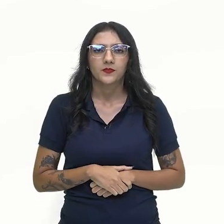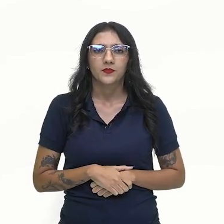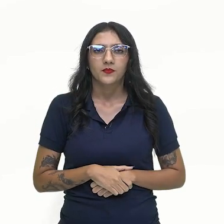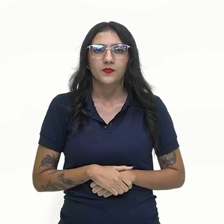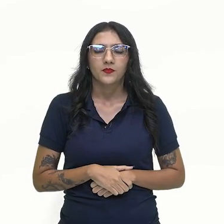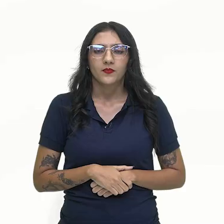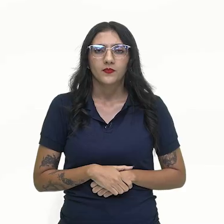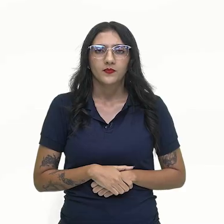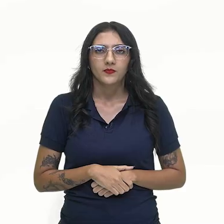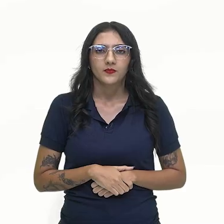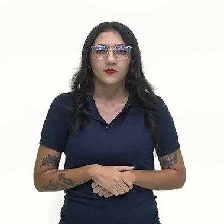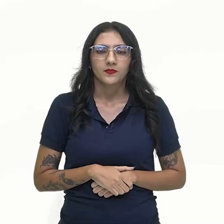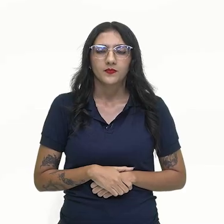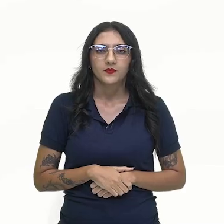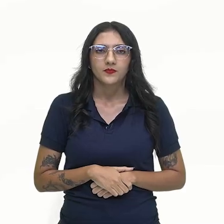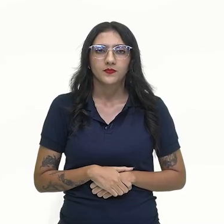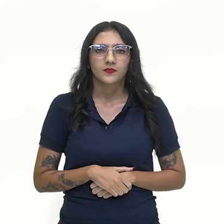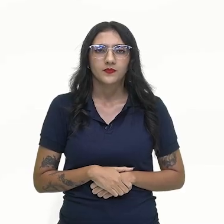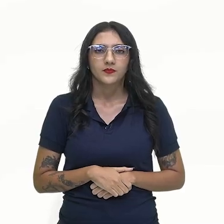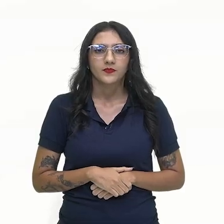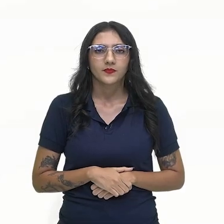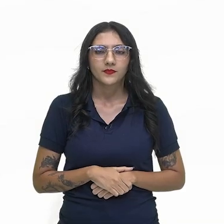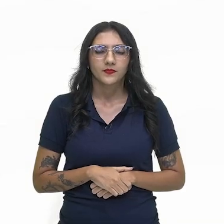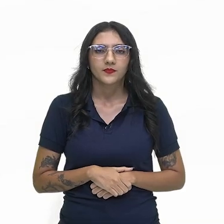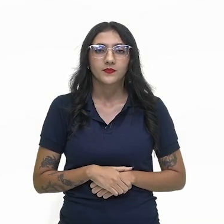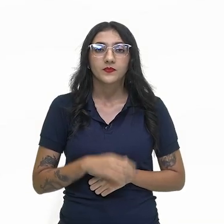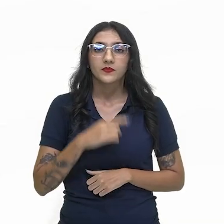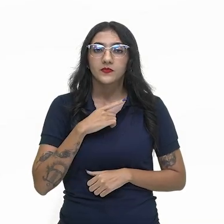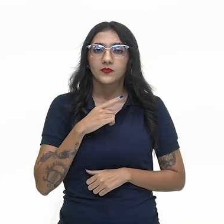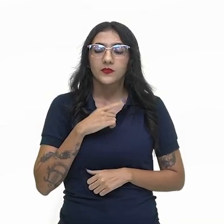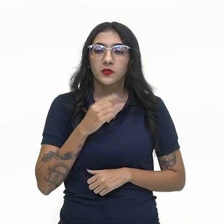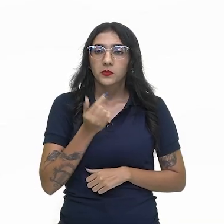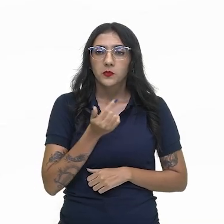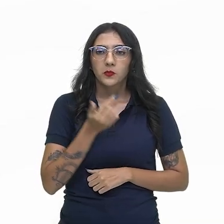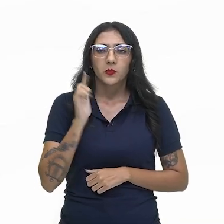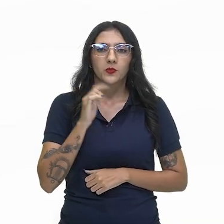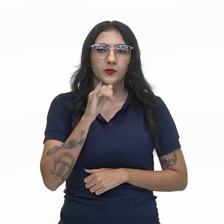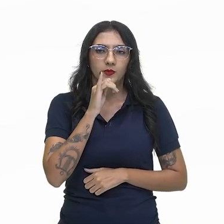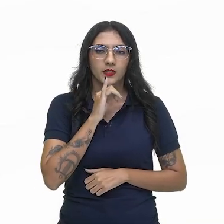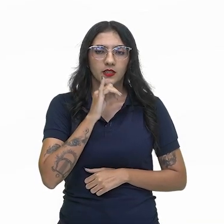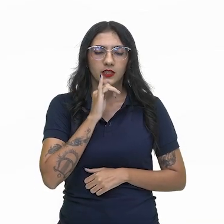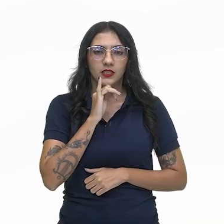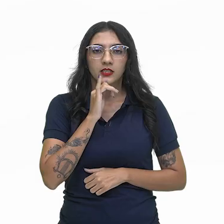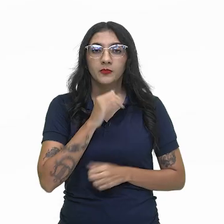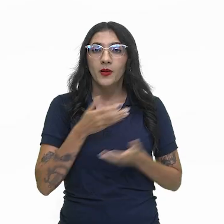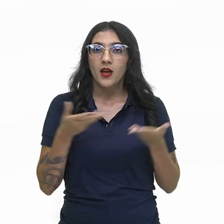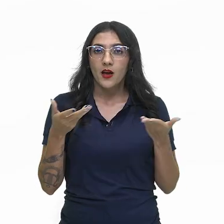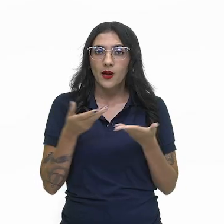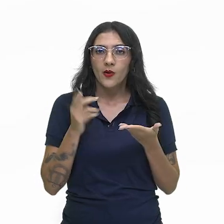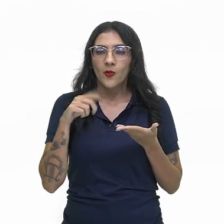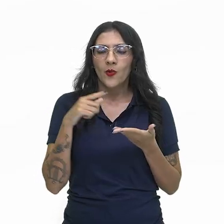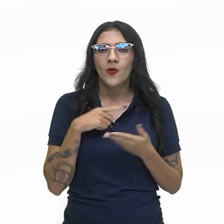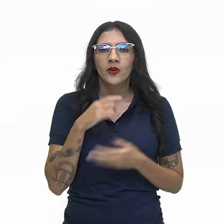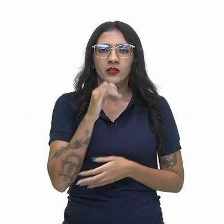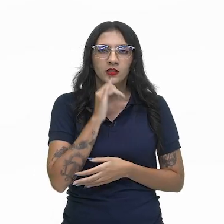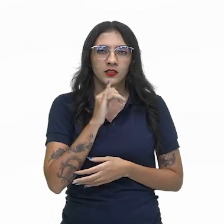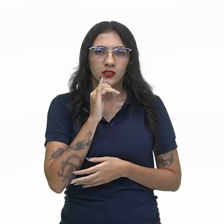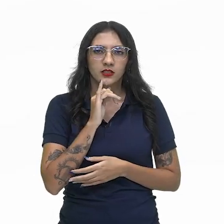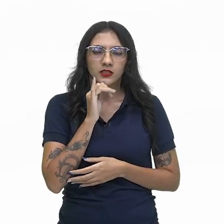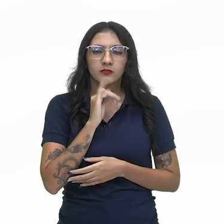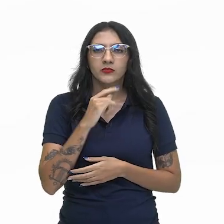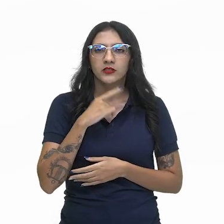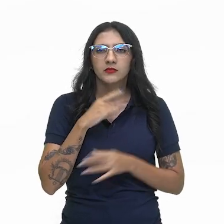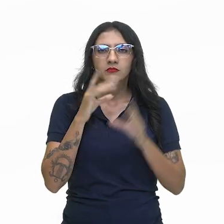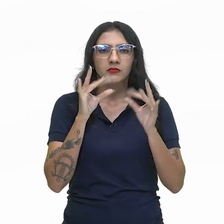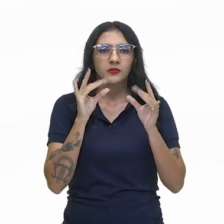Nós temos aí um próximo exemplo, né? Só que agora, nesse exemplo, eu tenho aí